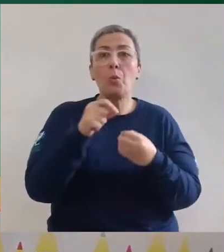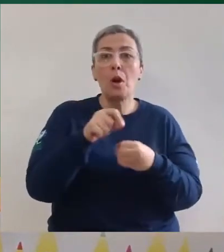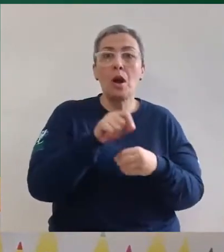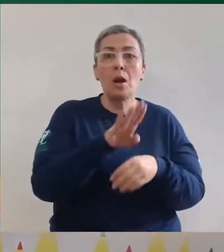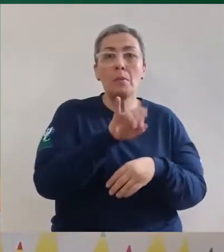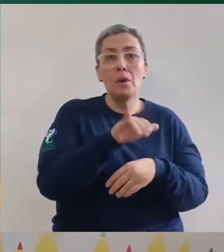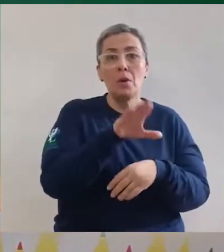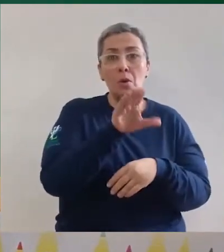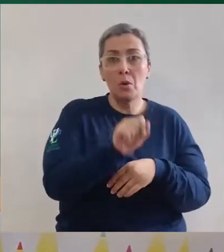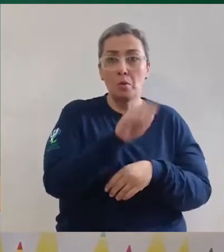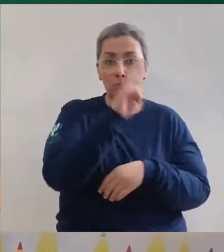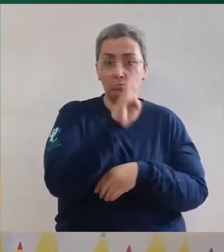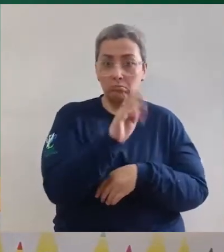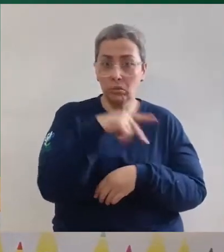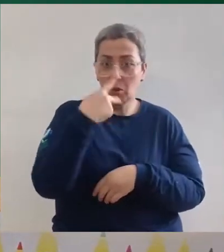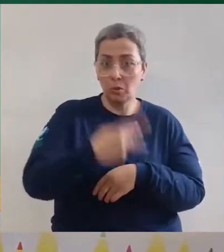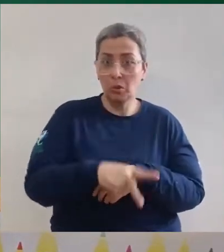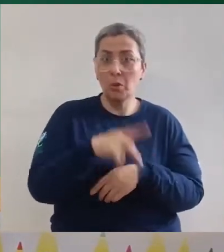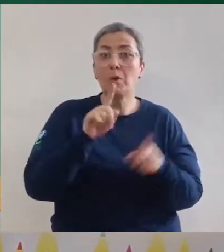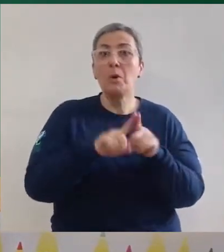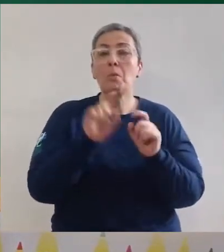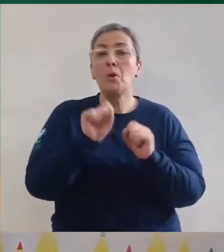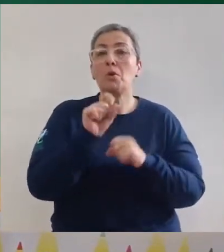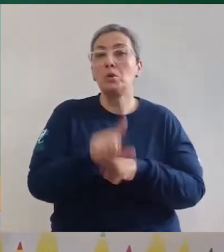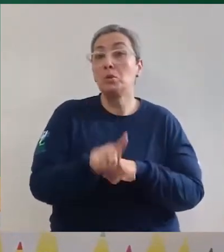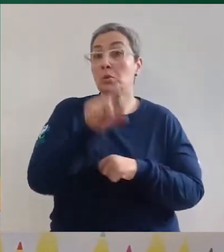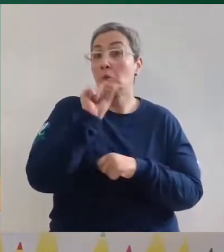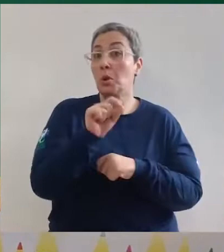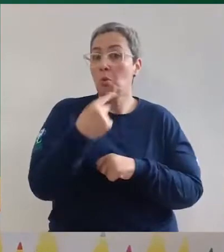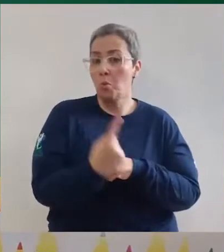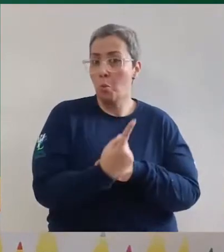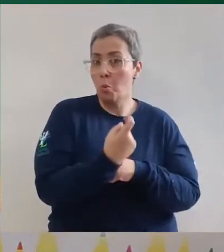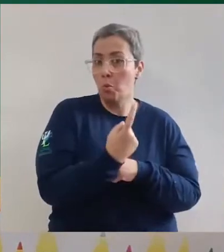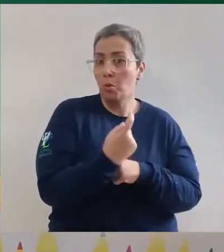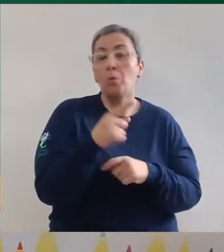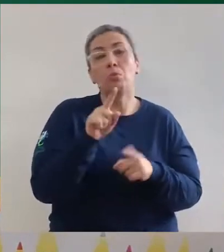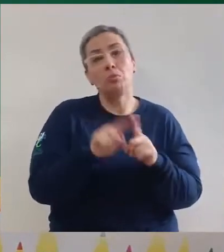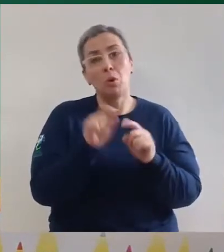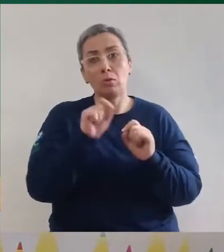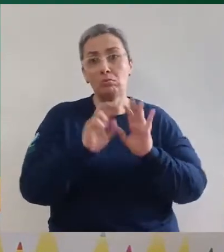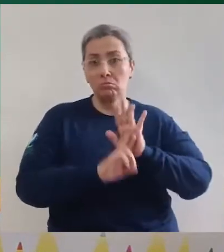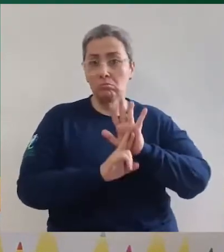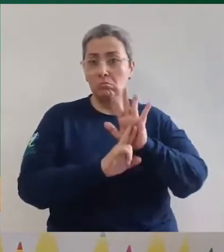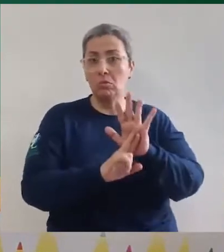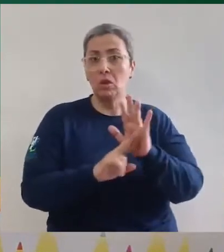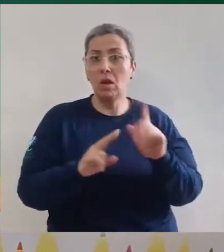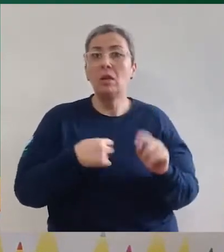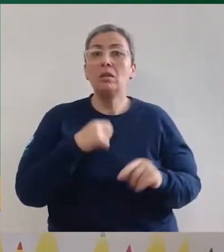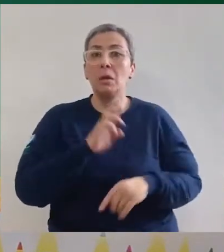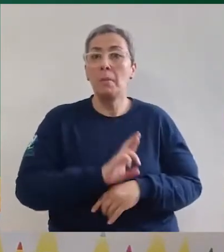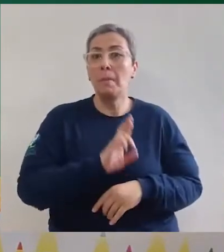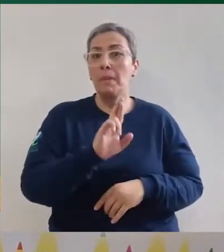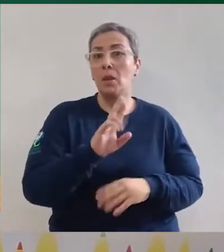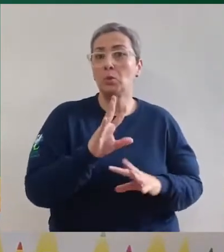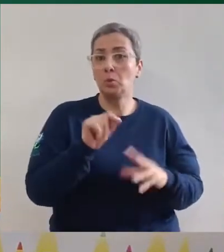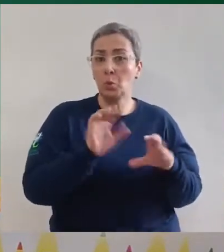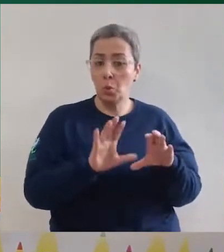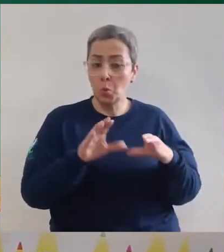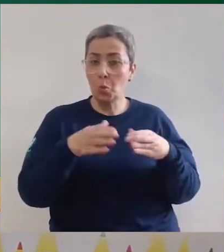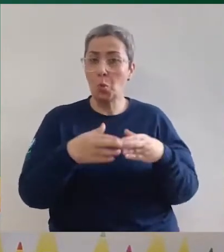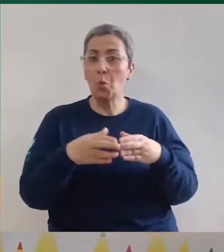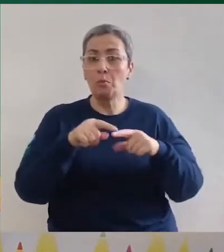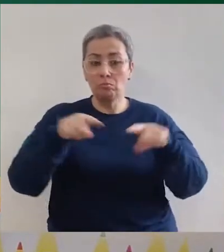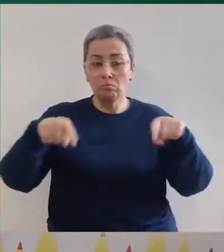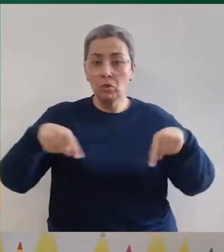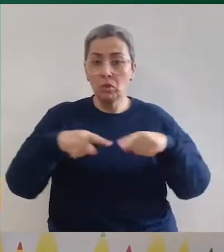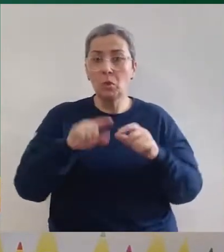os biomas brasileiros. Poderiam escolher um único bioma para representar toda a turma